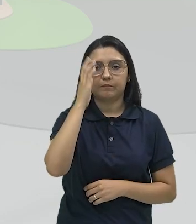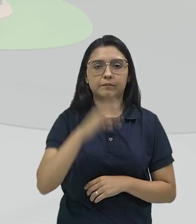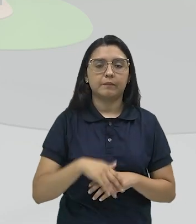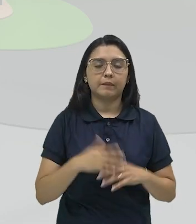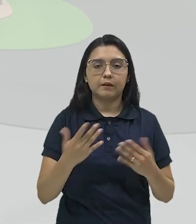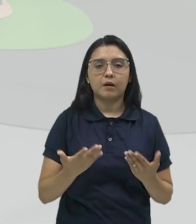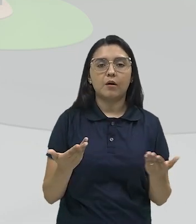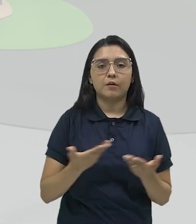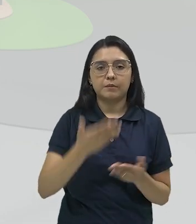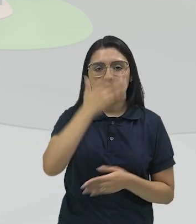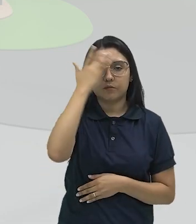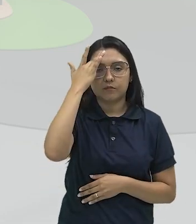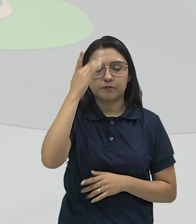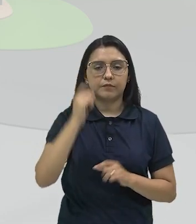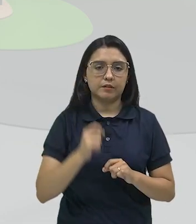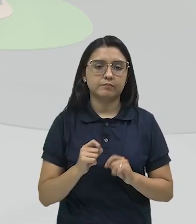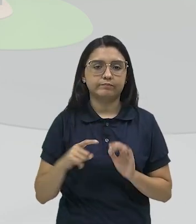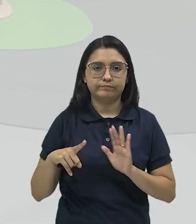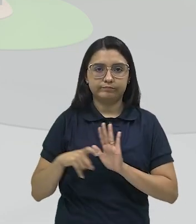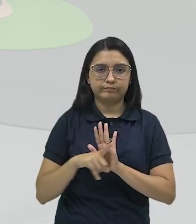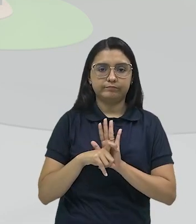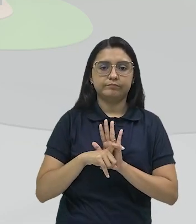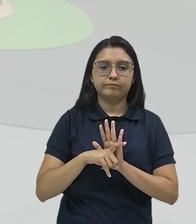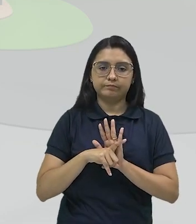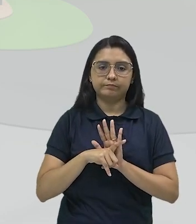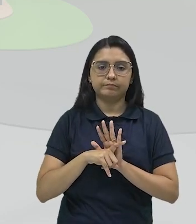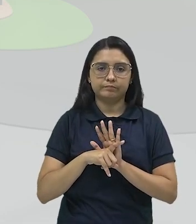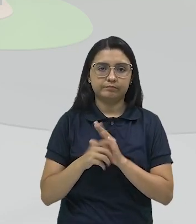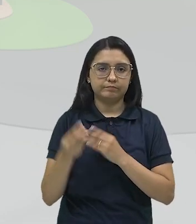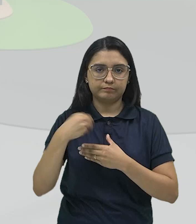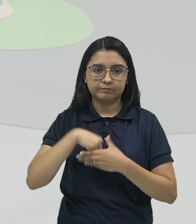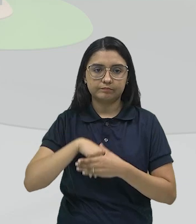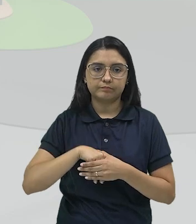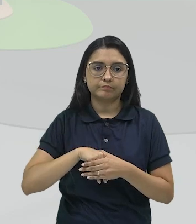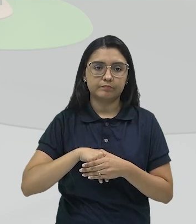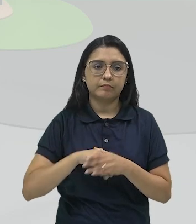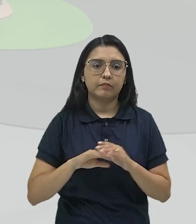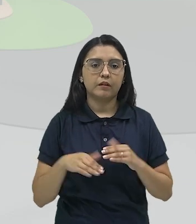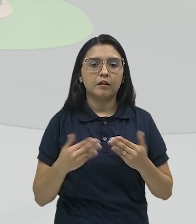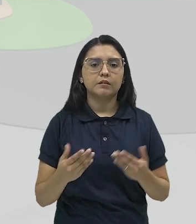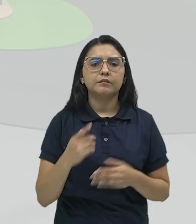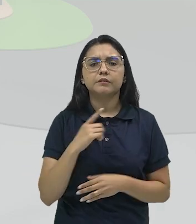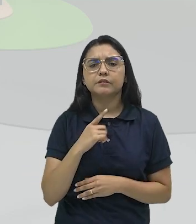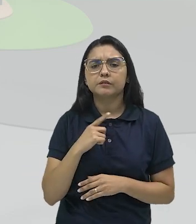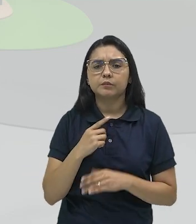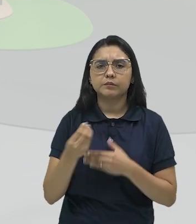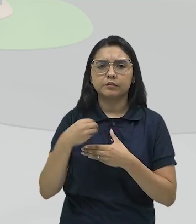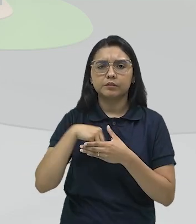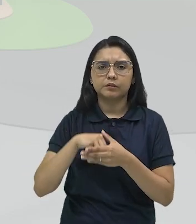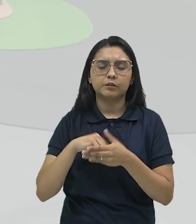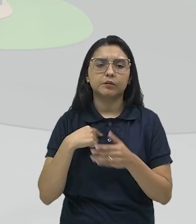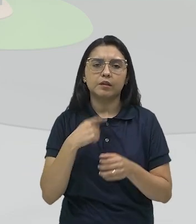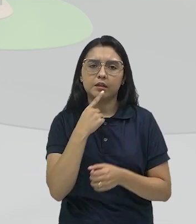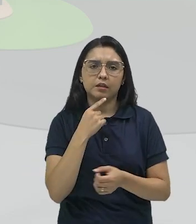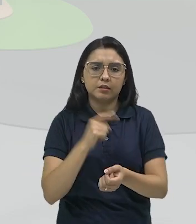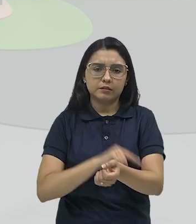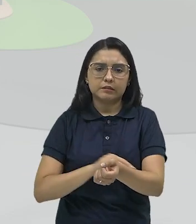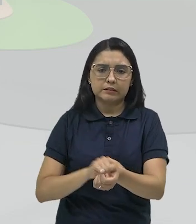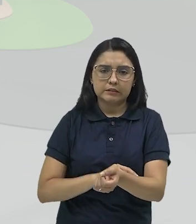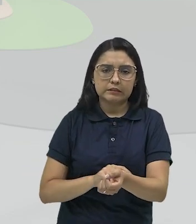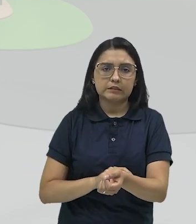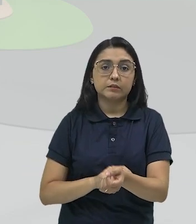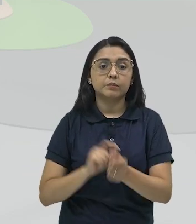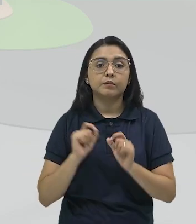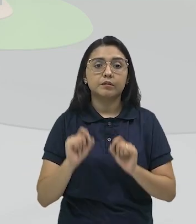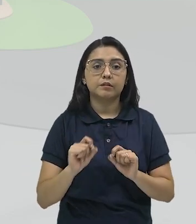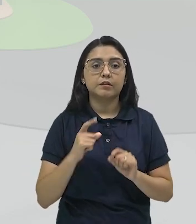vai agora carregar esse parasita no organismo dela. Quando ele chega dentro, né, da corrente sanguínea dessa pessoa,